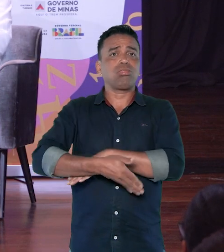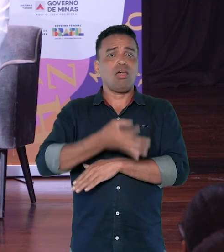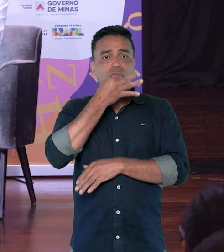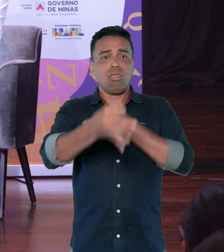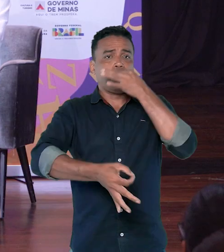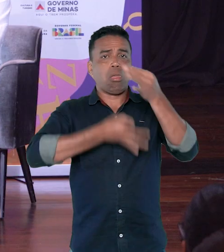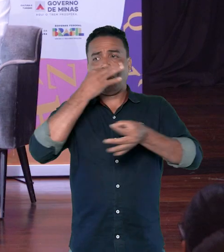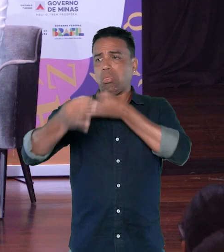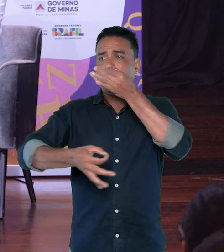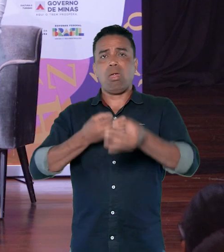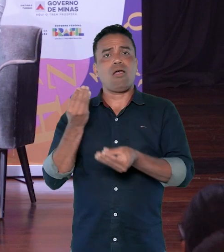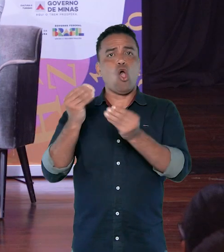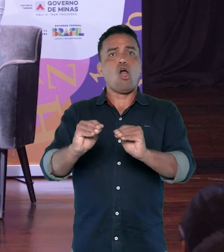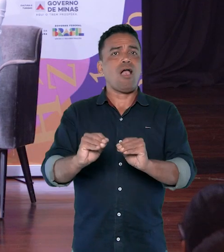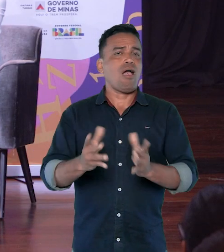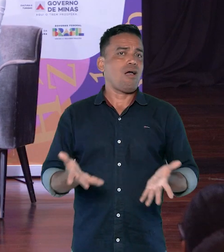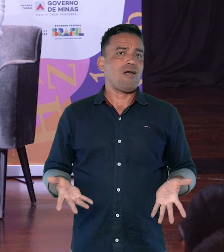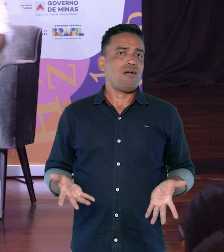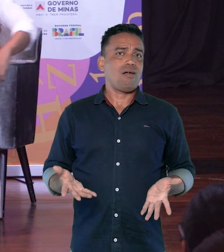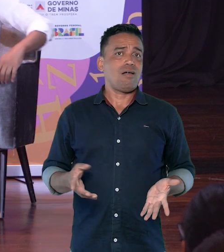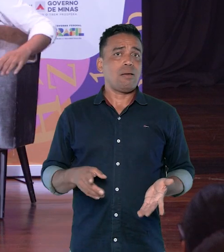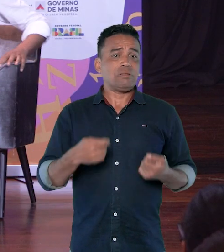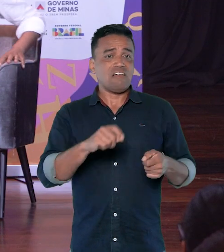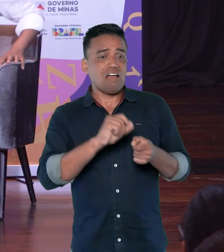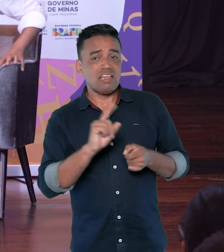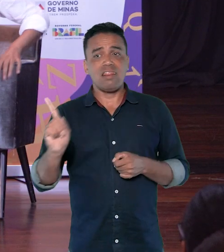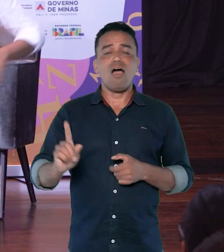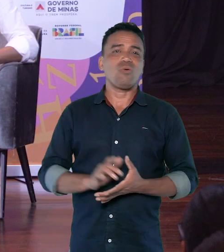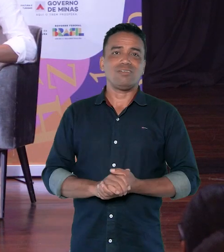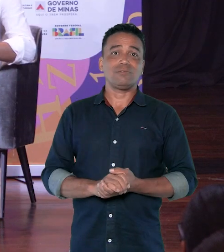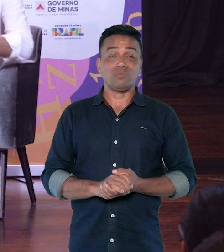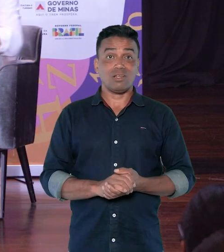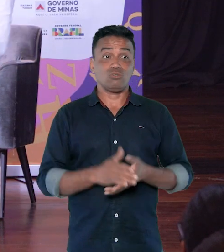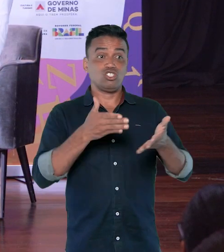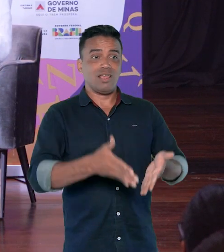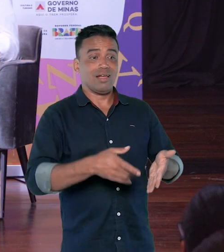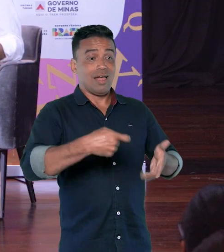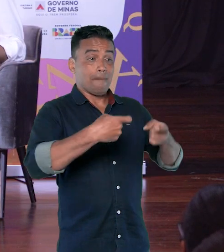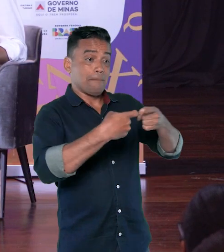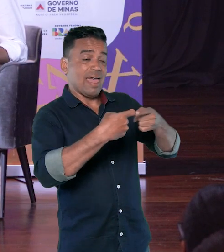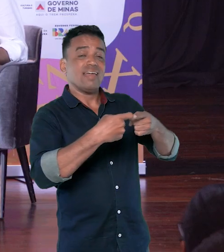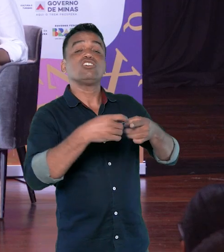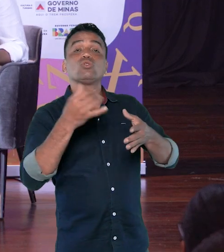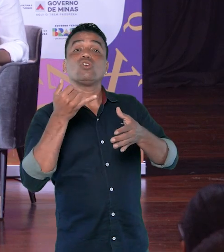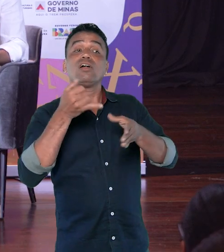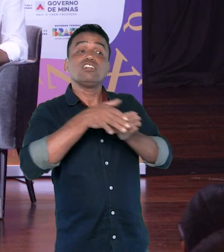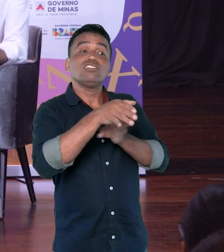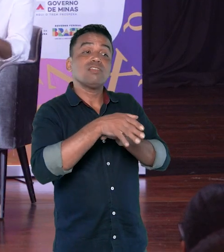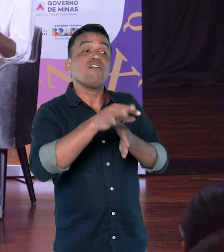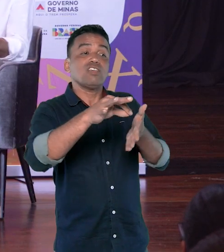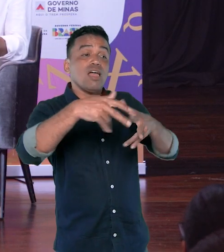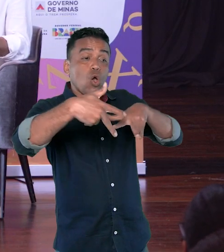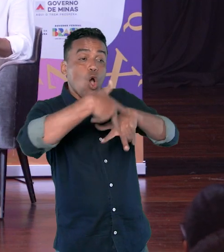de dizer o que ele tem que fazer e o que ele não tem que fazer, né? Ninguém chega numa sala de operação e diz, olha, você está pegando o bisturi errado aí, né?